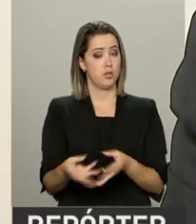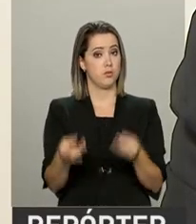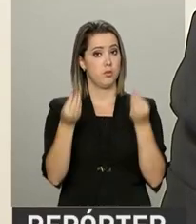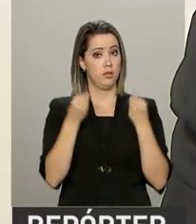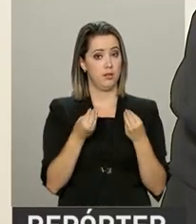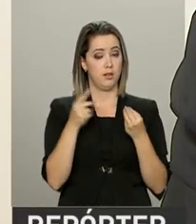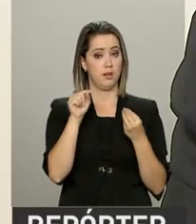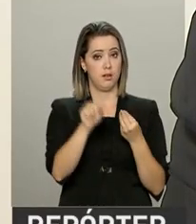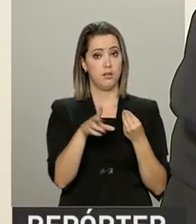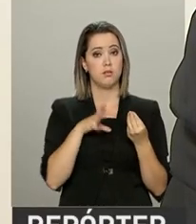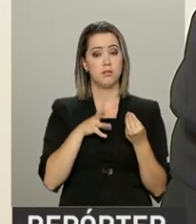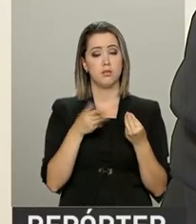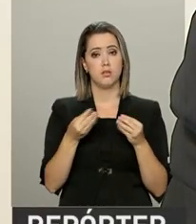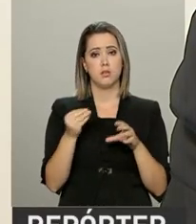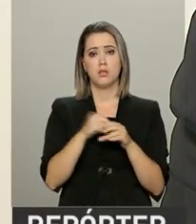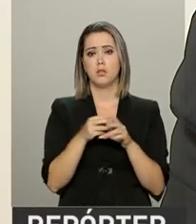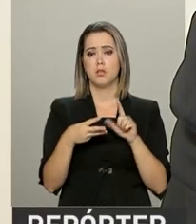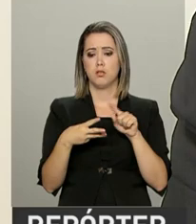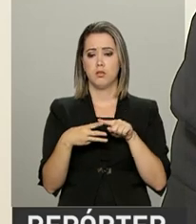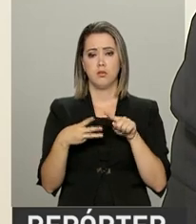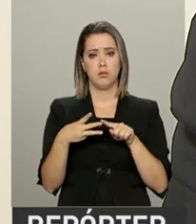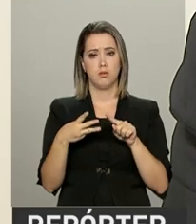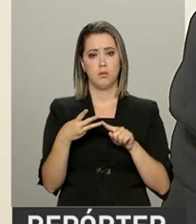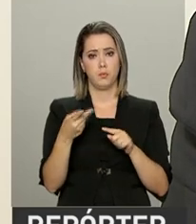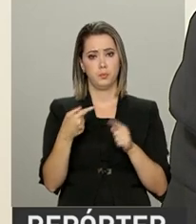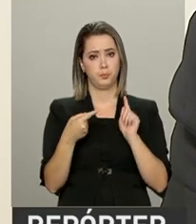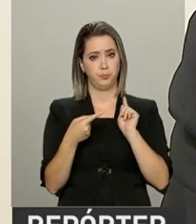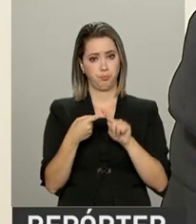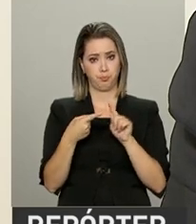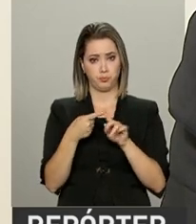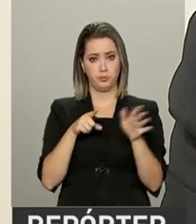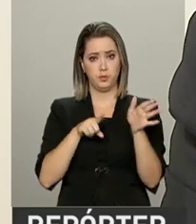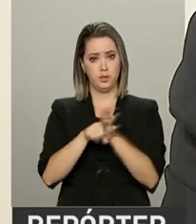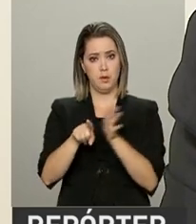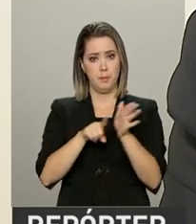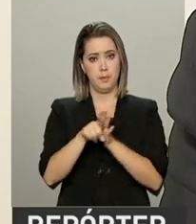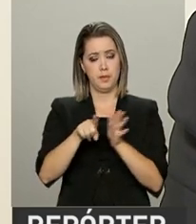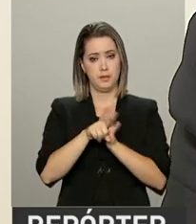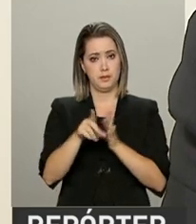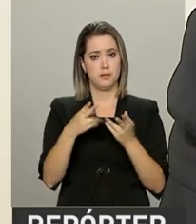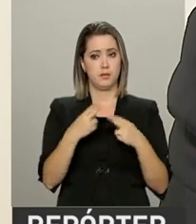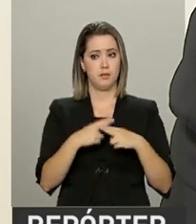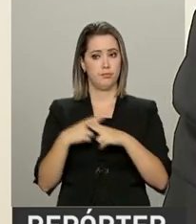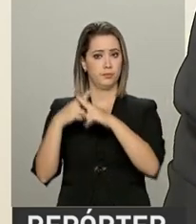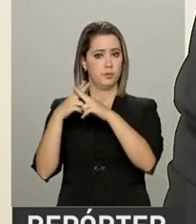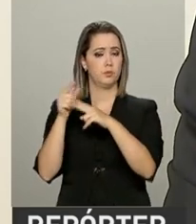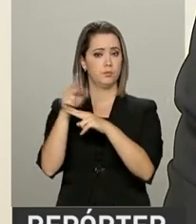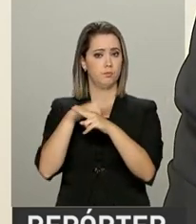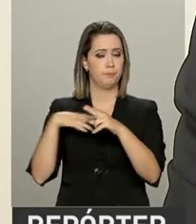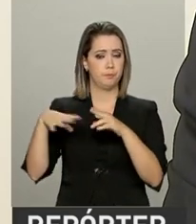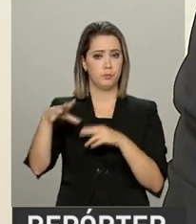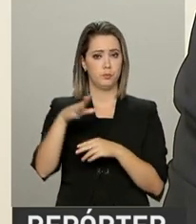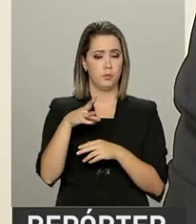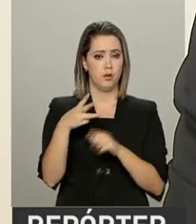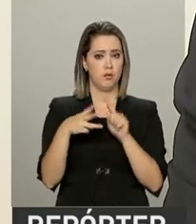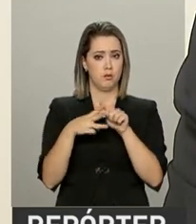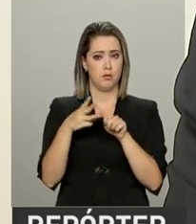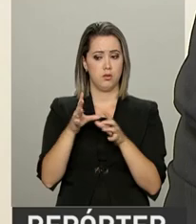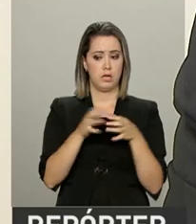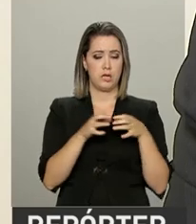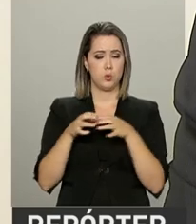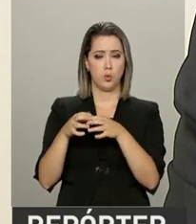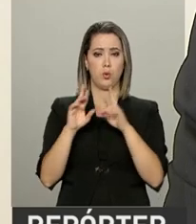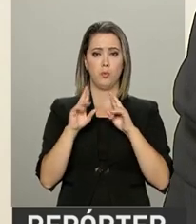traz dentro dele três órgãos do Instituto Nacional de Pesquisas espaciais três centros